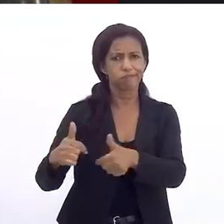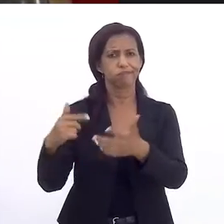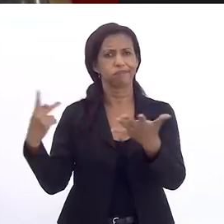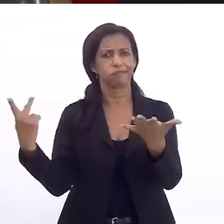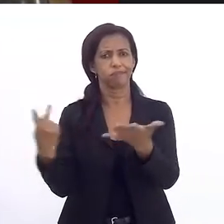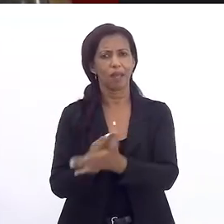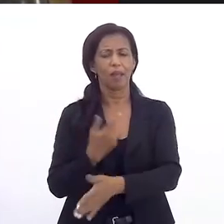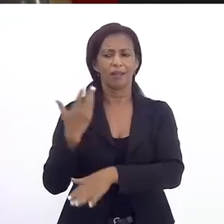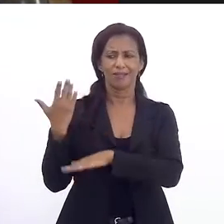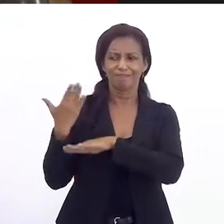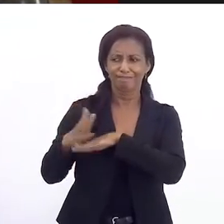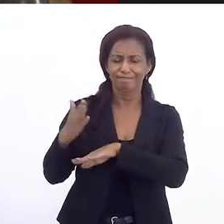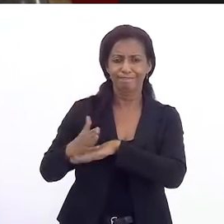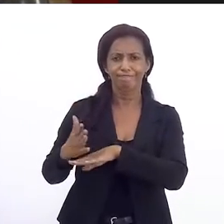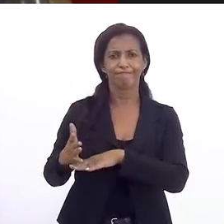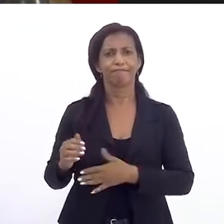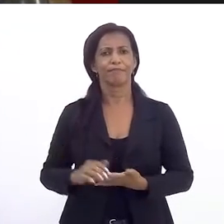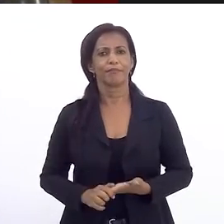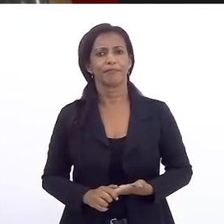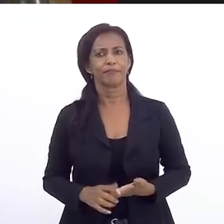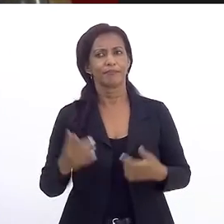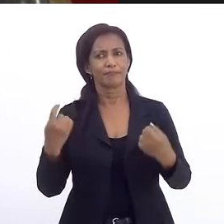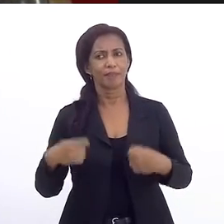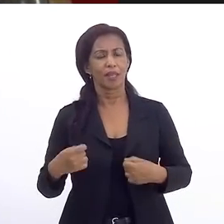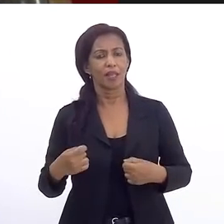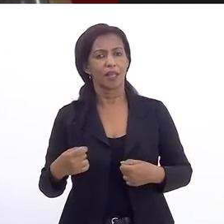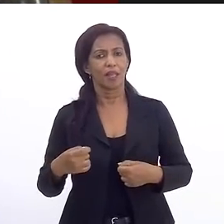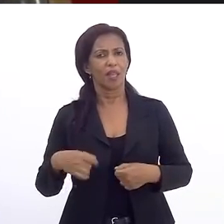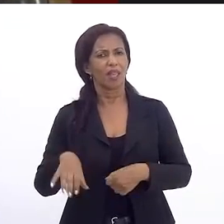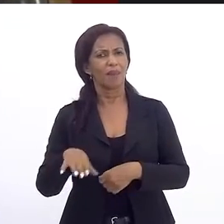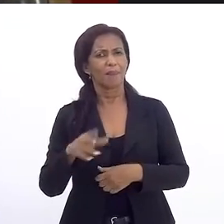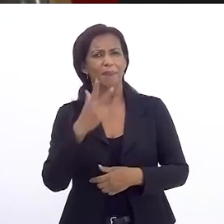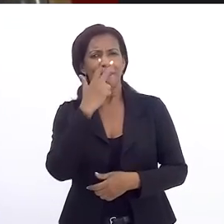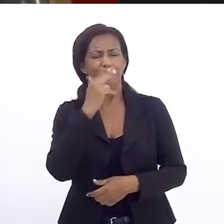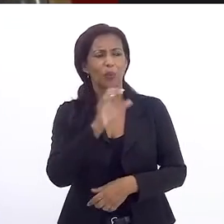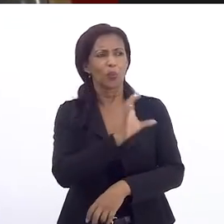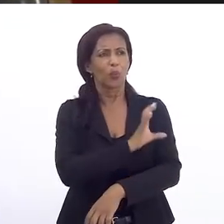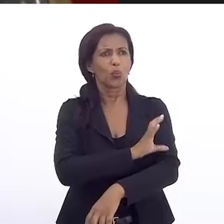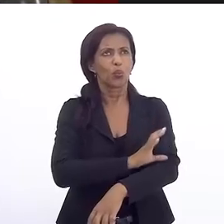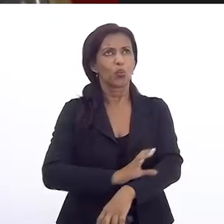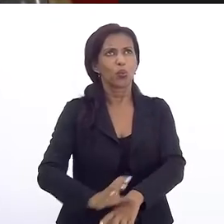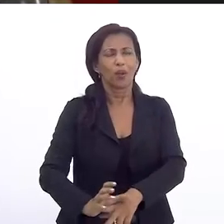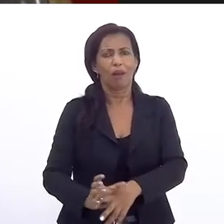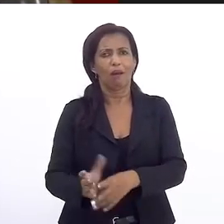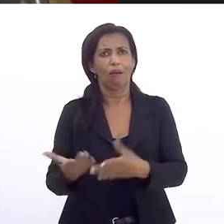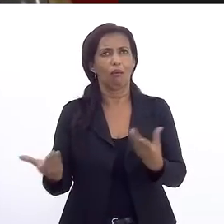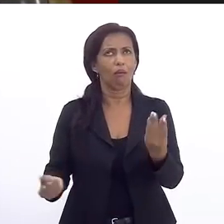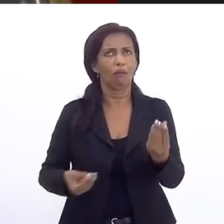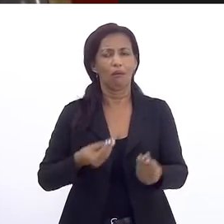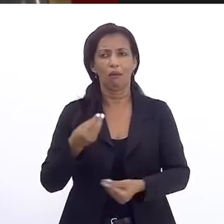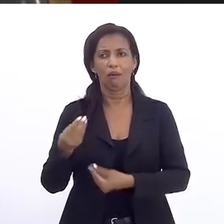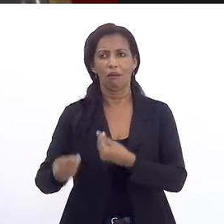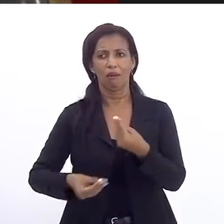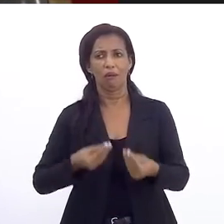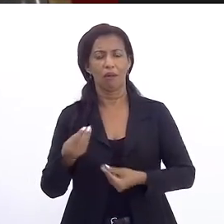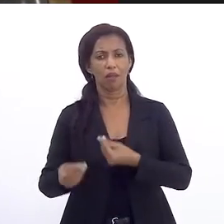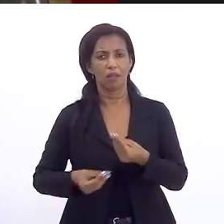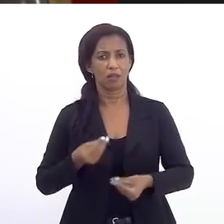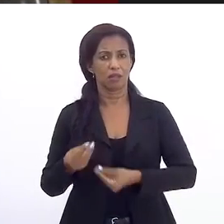contra a mulher. Mas, enquanto os homens não entenderem, né, que nós não estamos